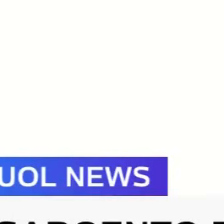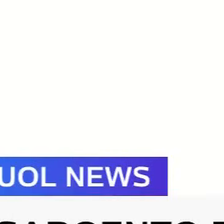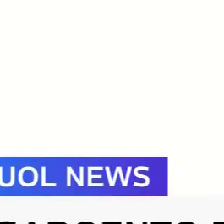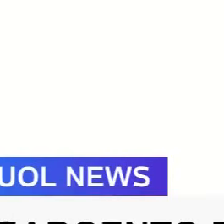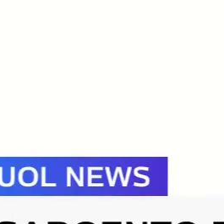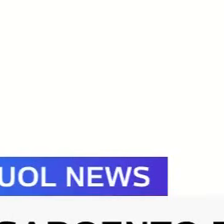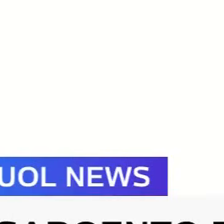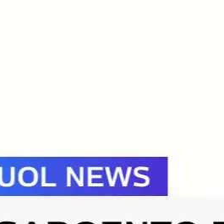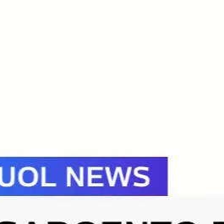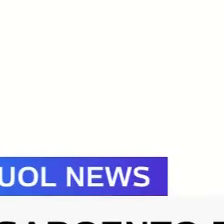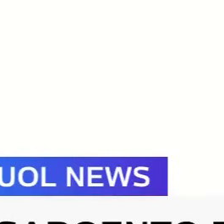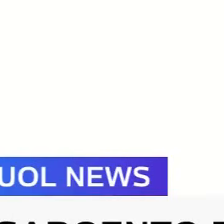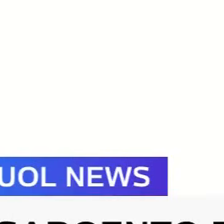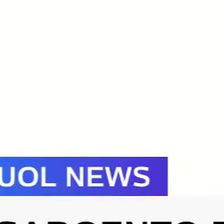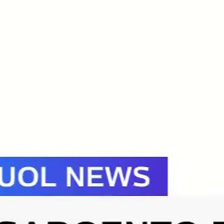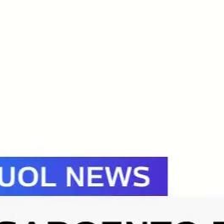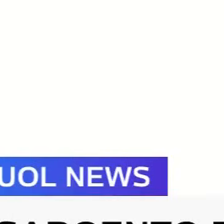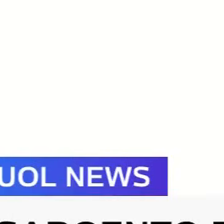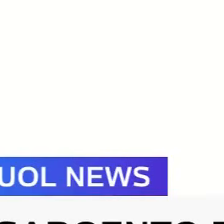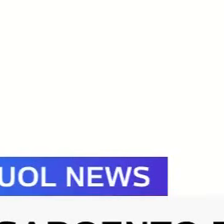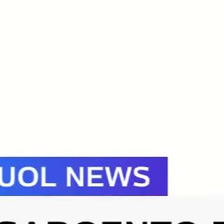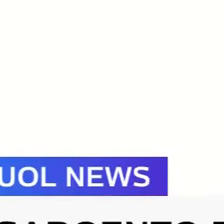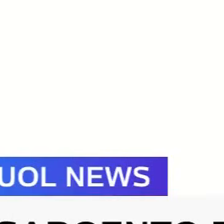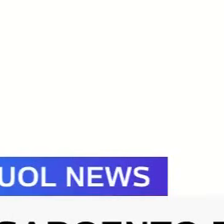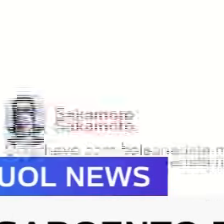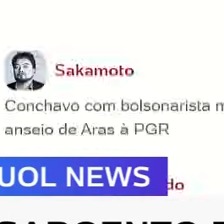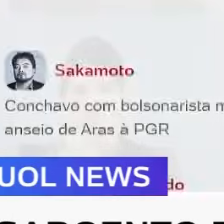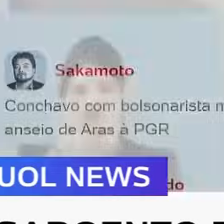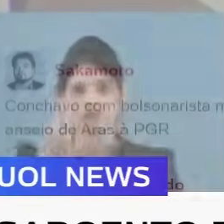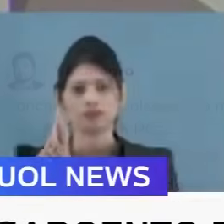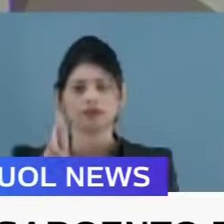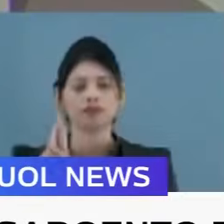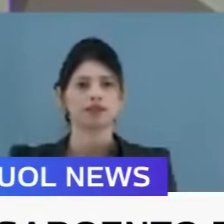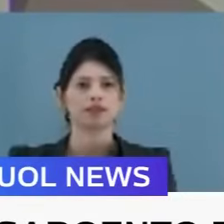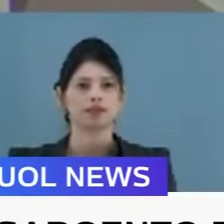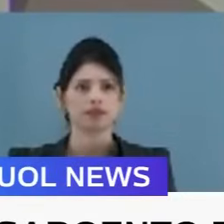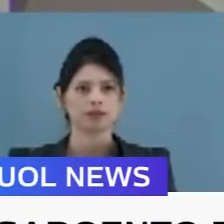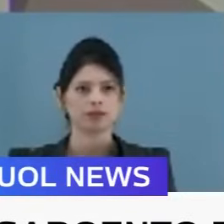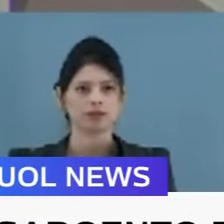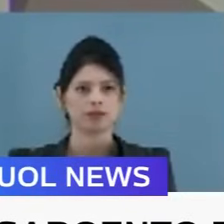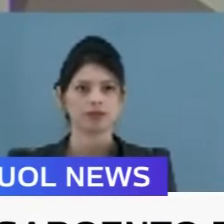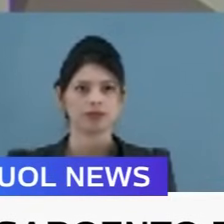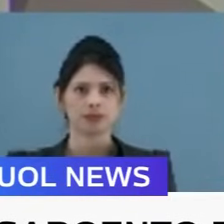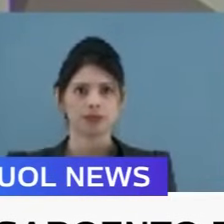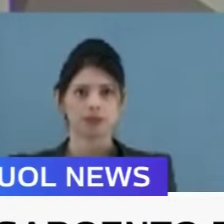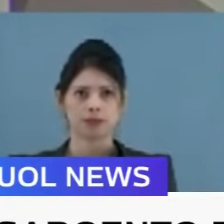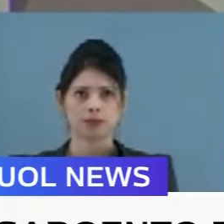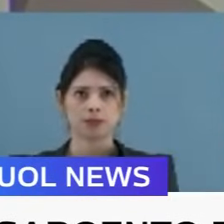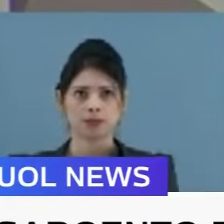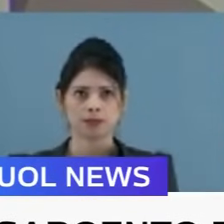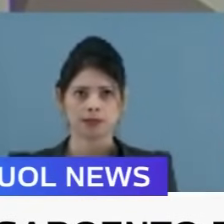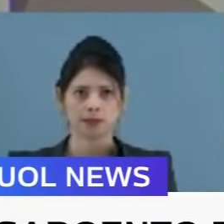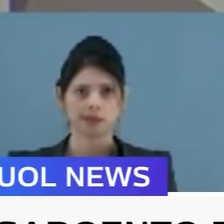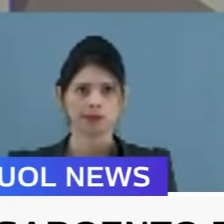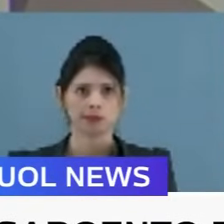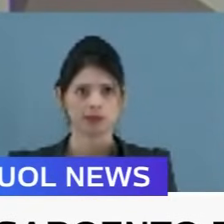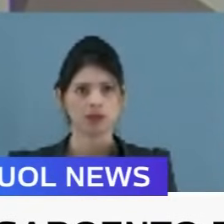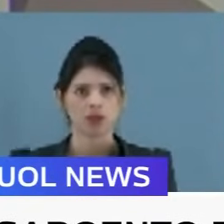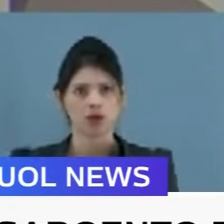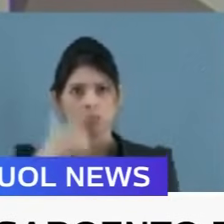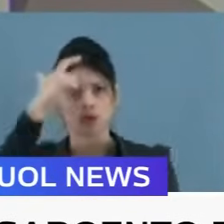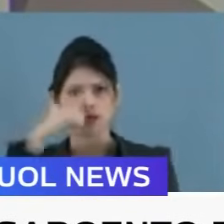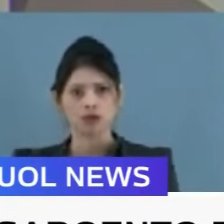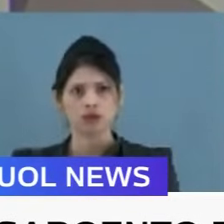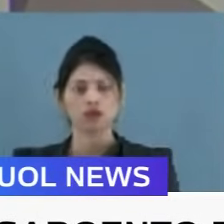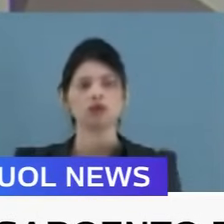dois trabalhavam juntos e ele recebeu R$ 72.700 para venda do carro. Foi justamente depois dessas falas